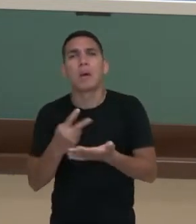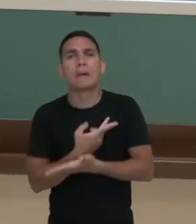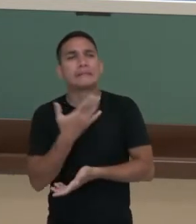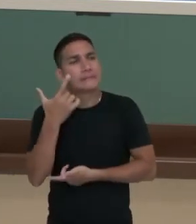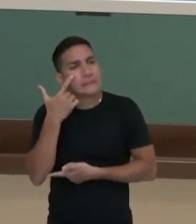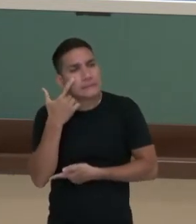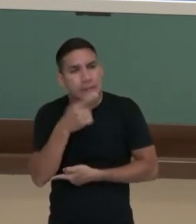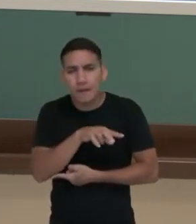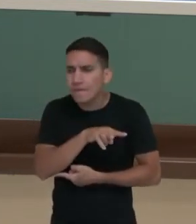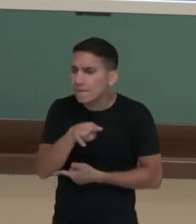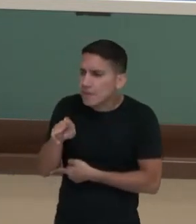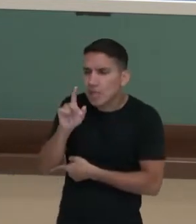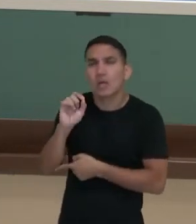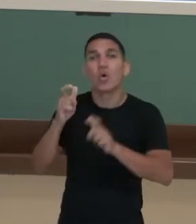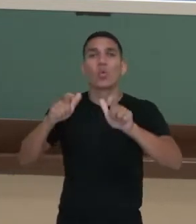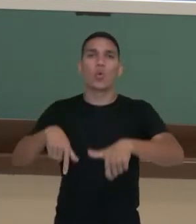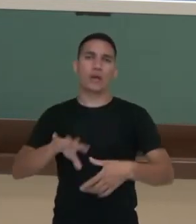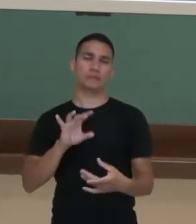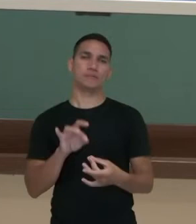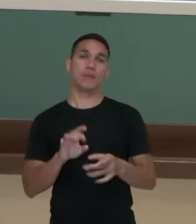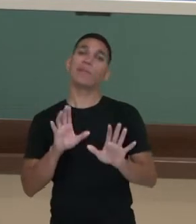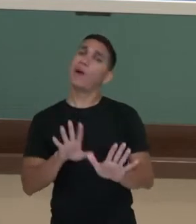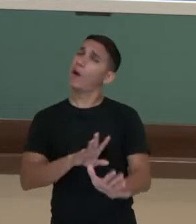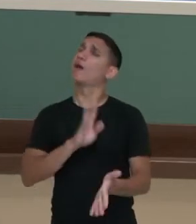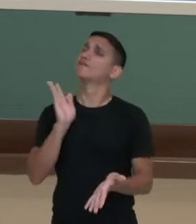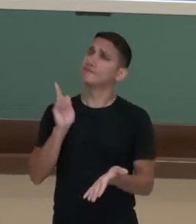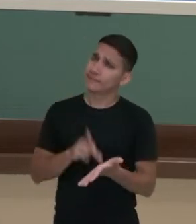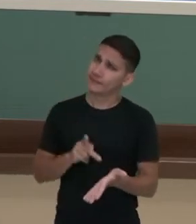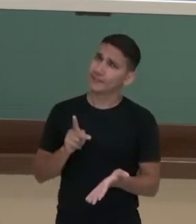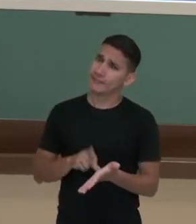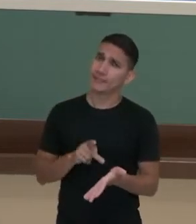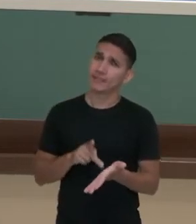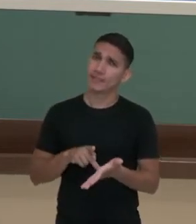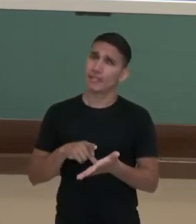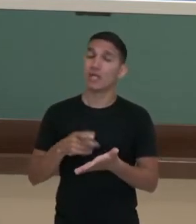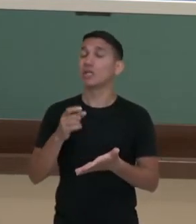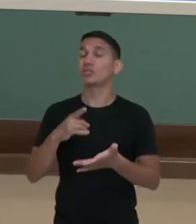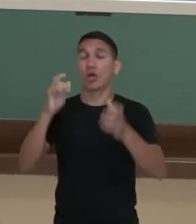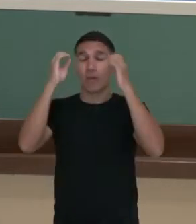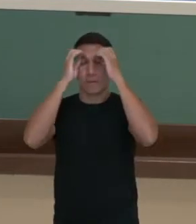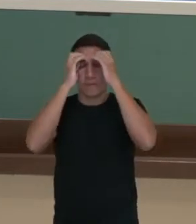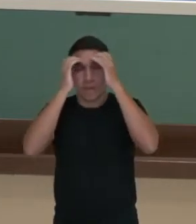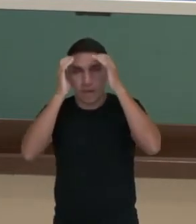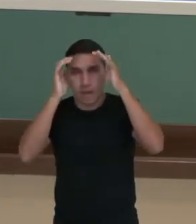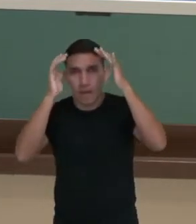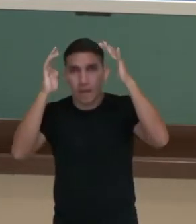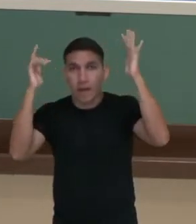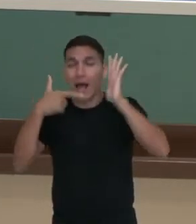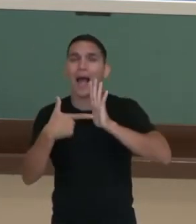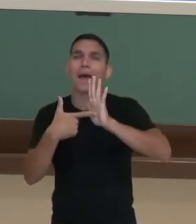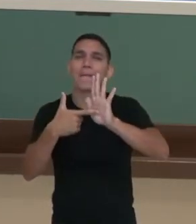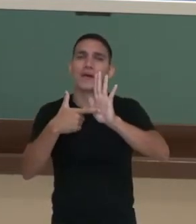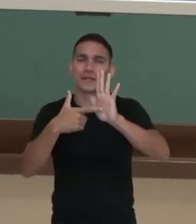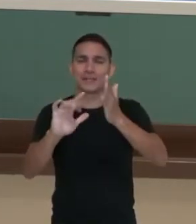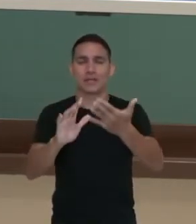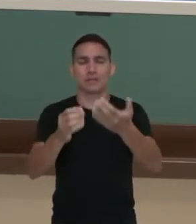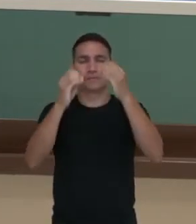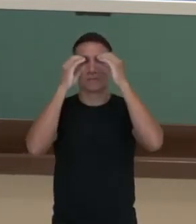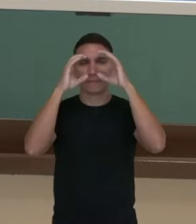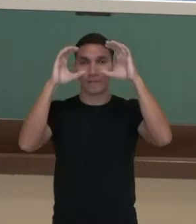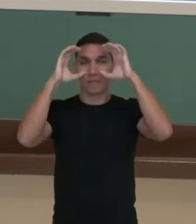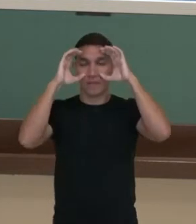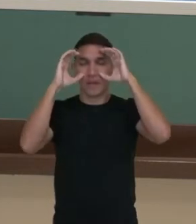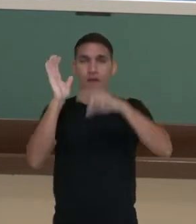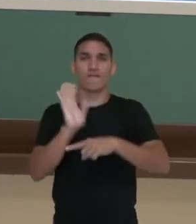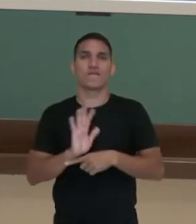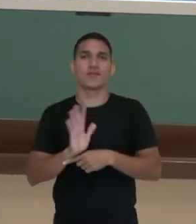no local propriamente dito. Mas, na verdade, aquilo está acontecendo, está sendo apresentado para você